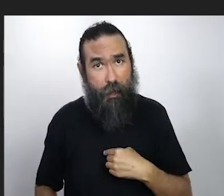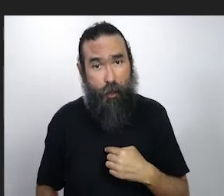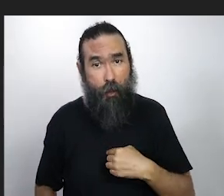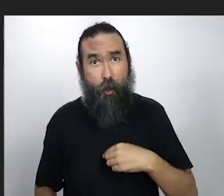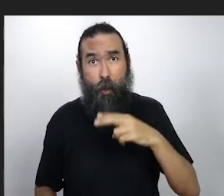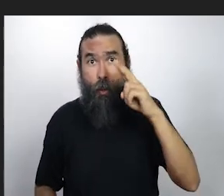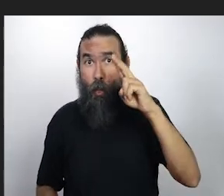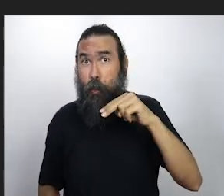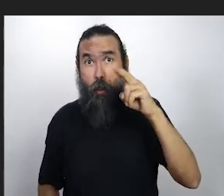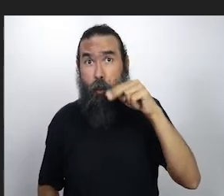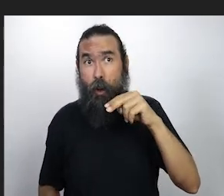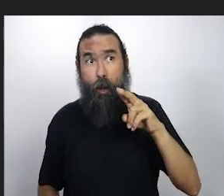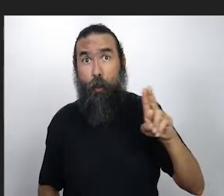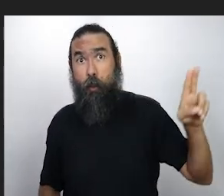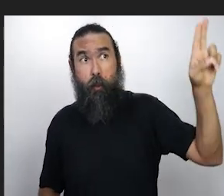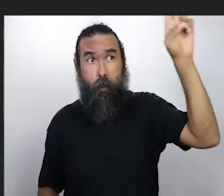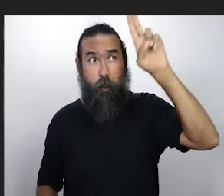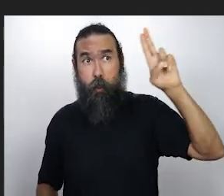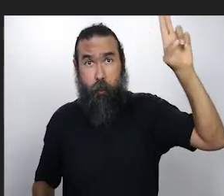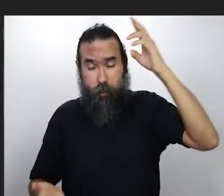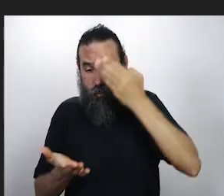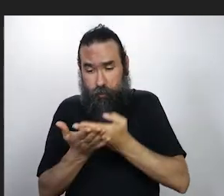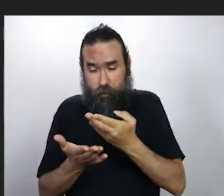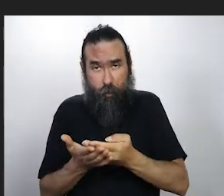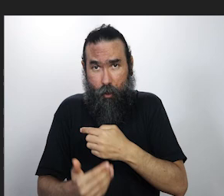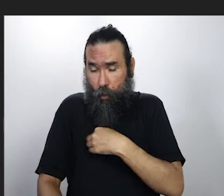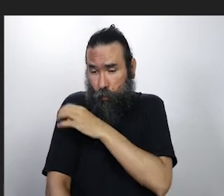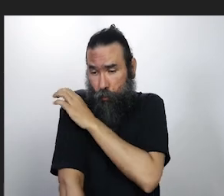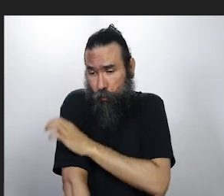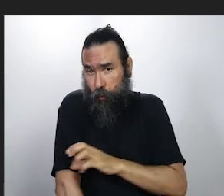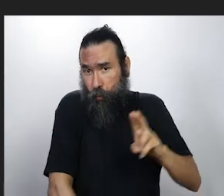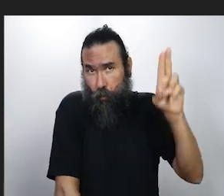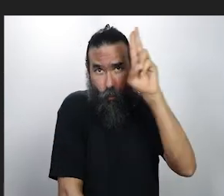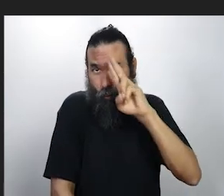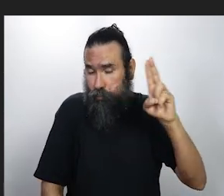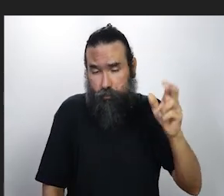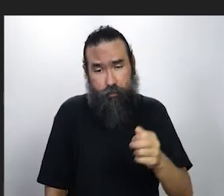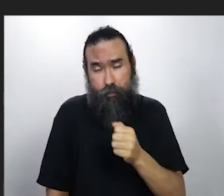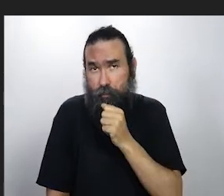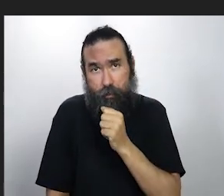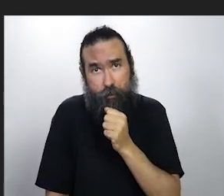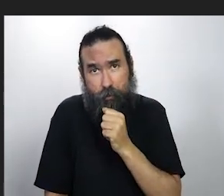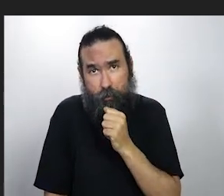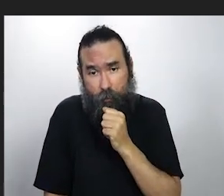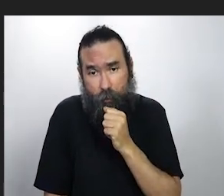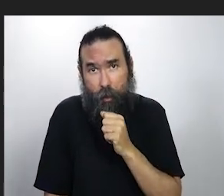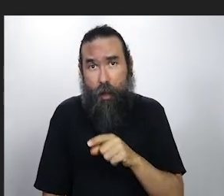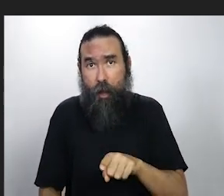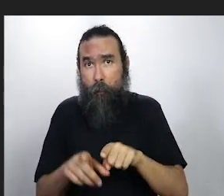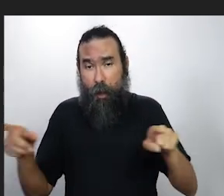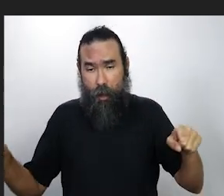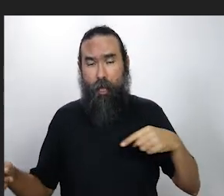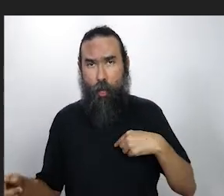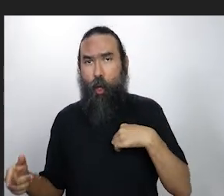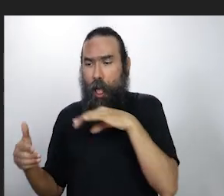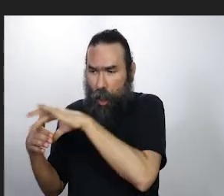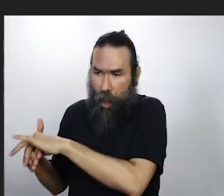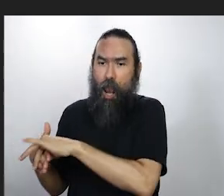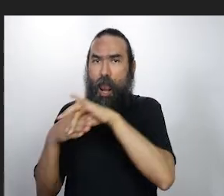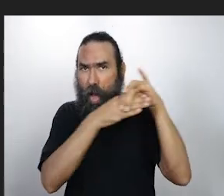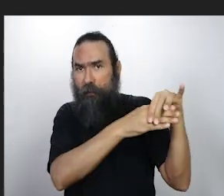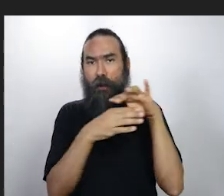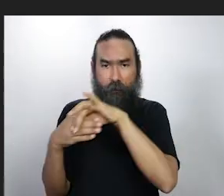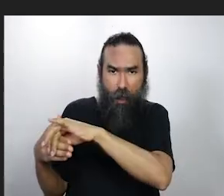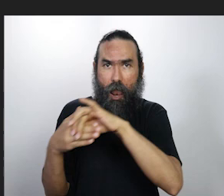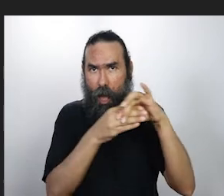universitário, mas levava, né? Porque os índios têm toda uma universidade também, os indígenas têm uma